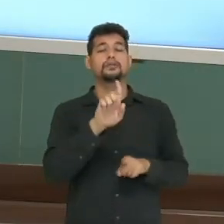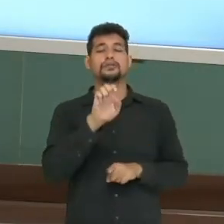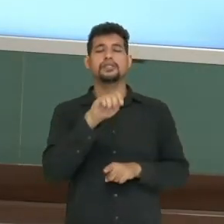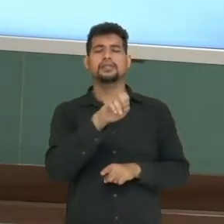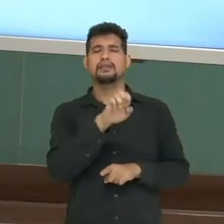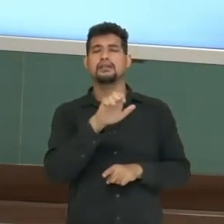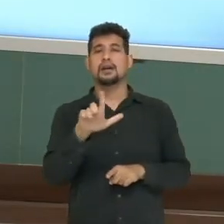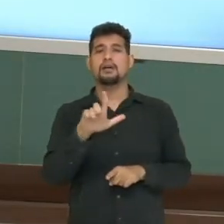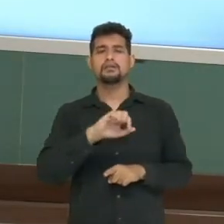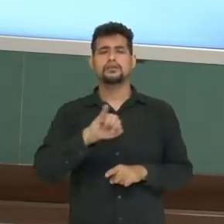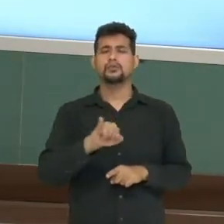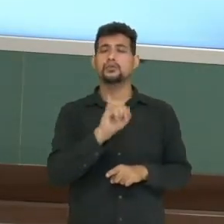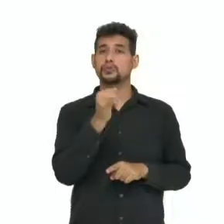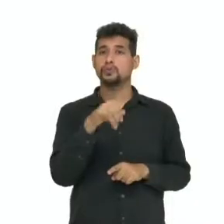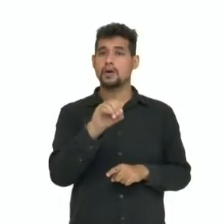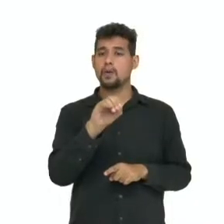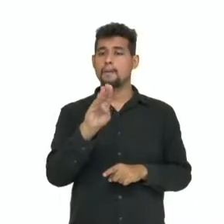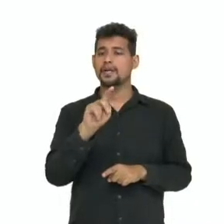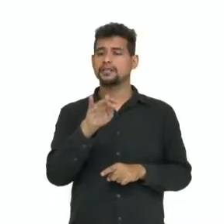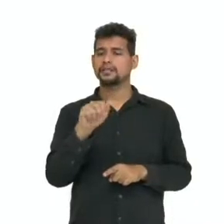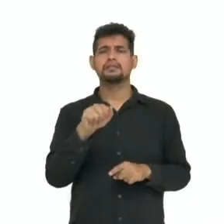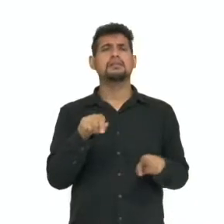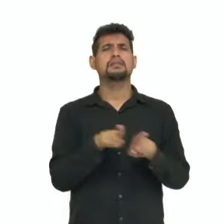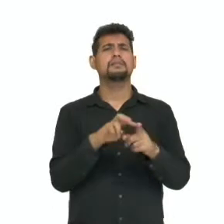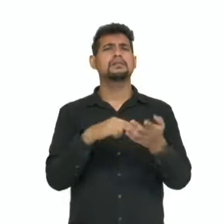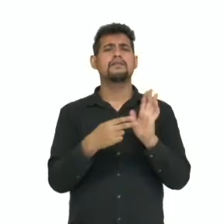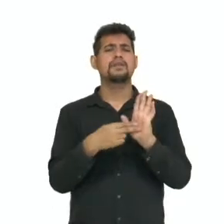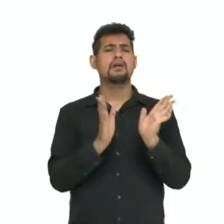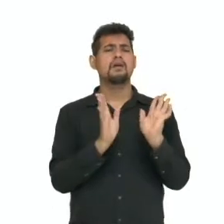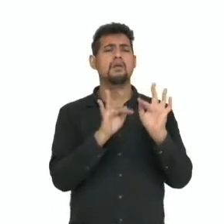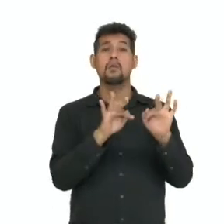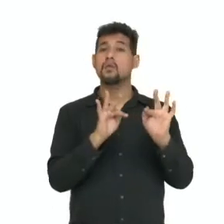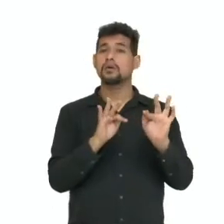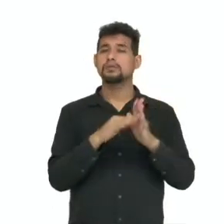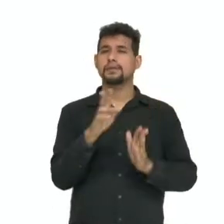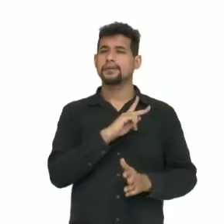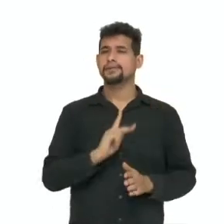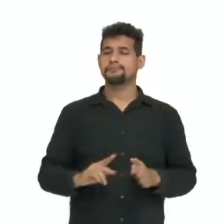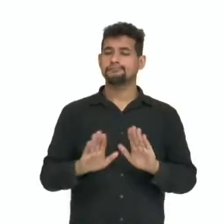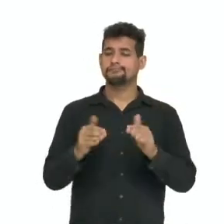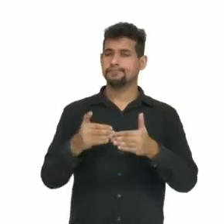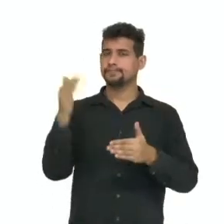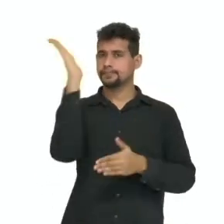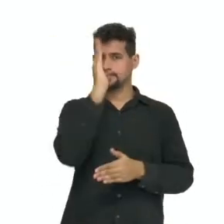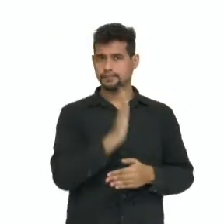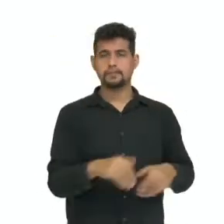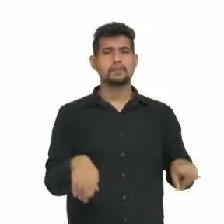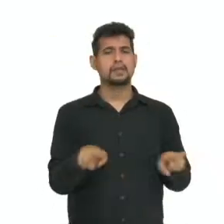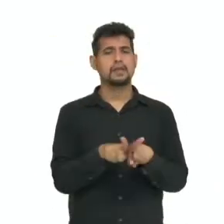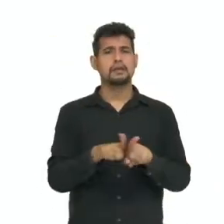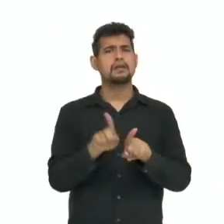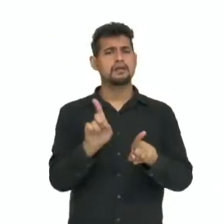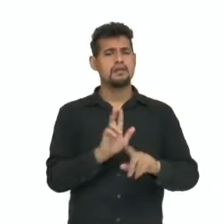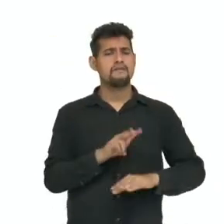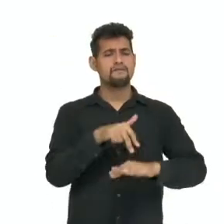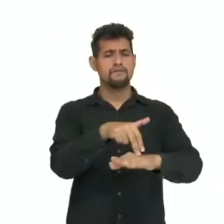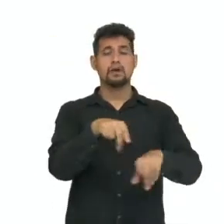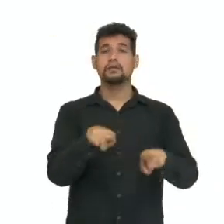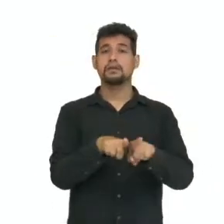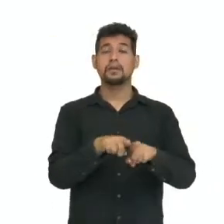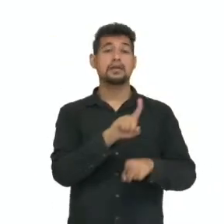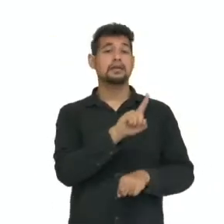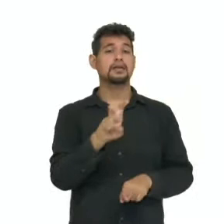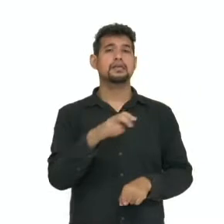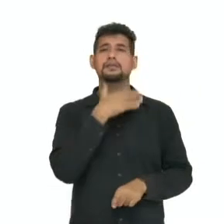Batista Figueiredo, que está na sua tela, foi o último presidente do regime militar no Brasil. Ele tomou posse em 15